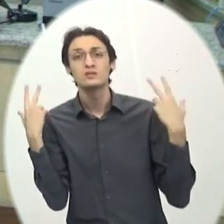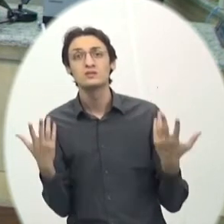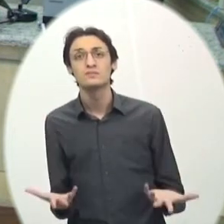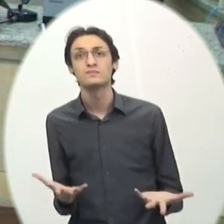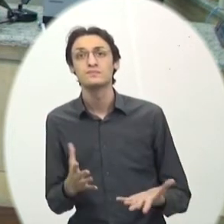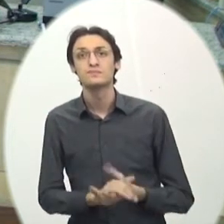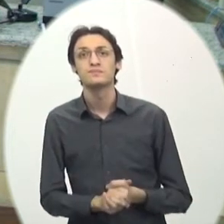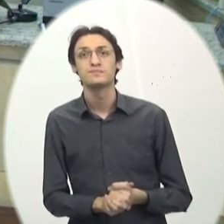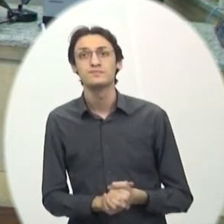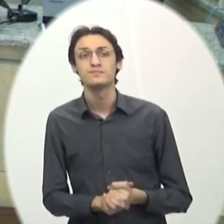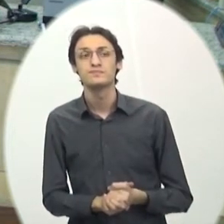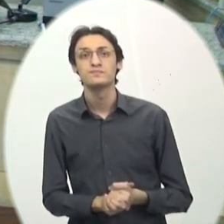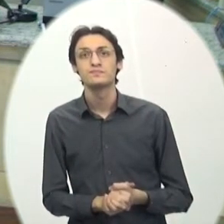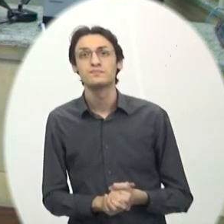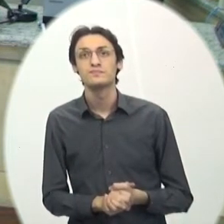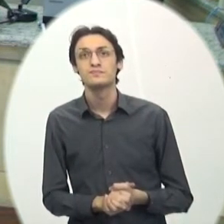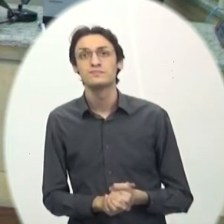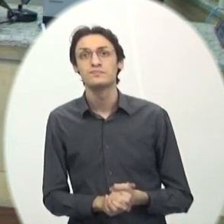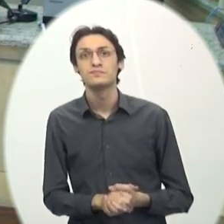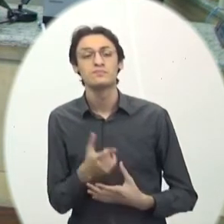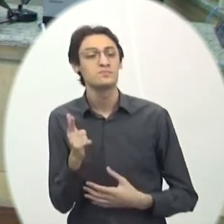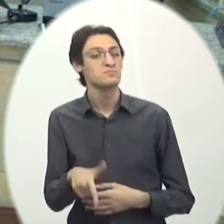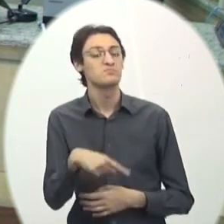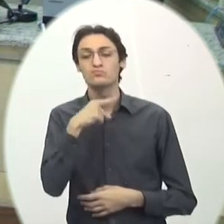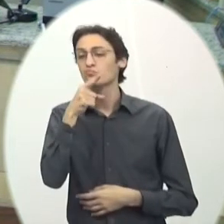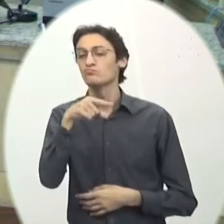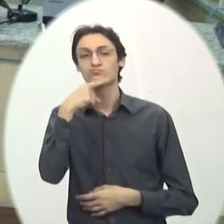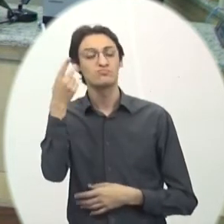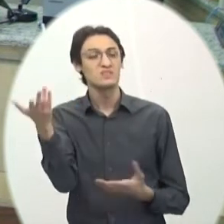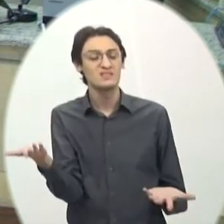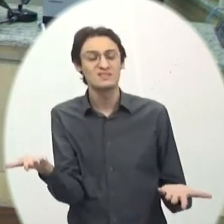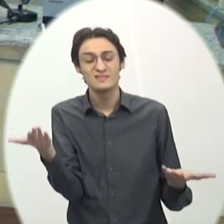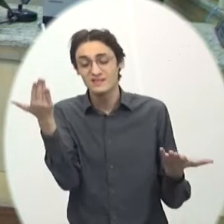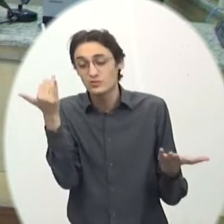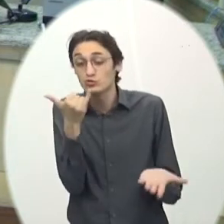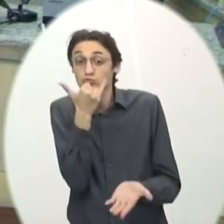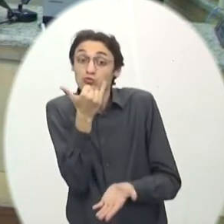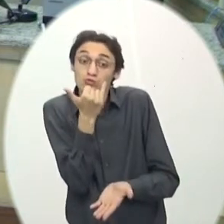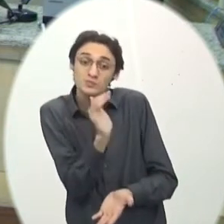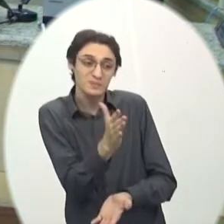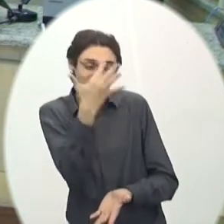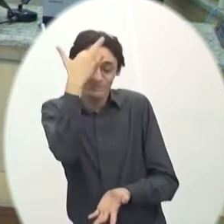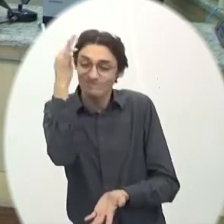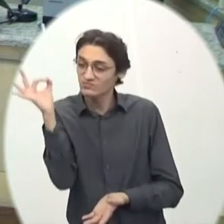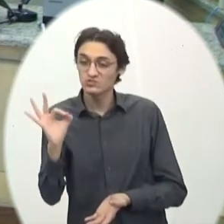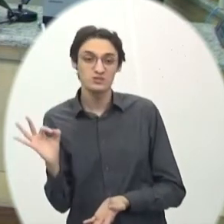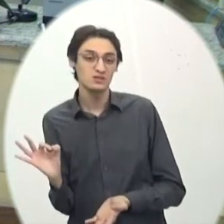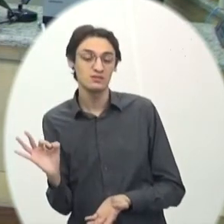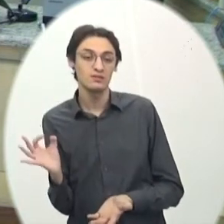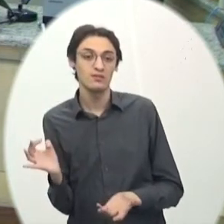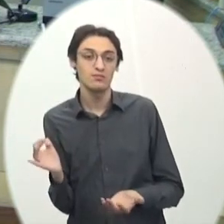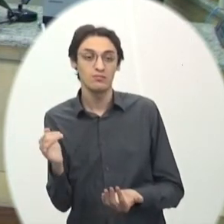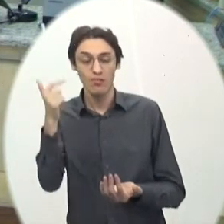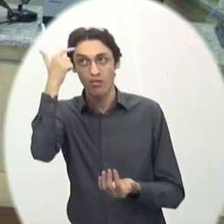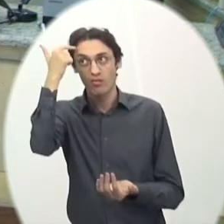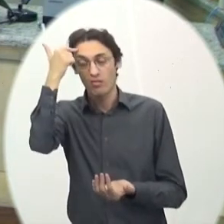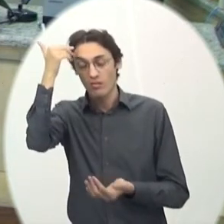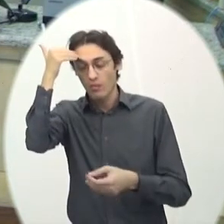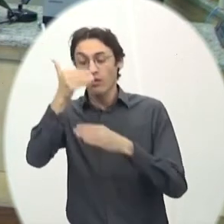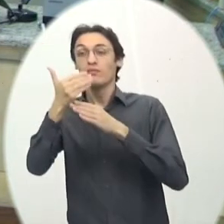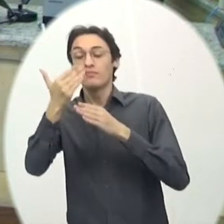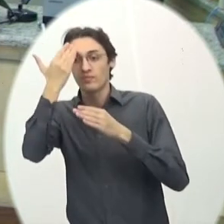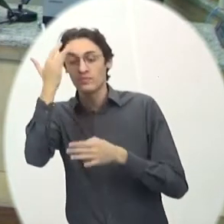seja, eu ainda não consegui, ainda, desculpa, doutor, mas eu ainda não consegui me cair a ficha. É tipo